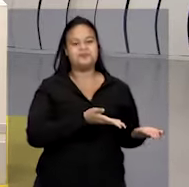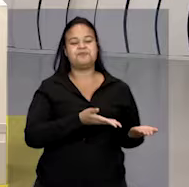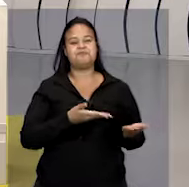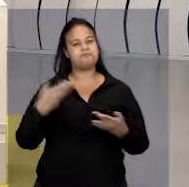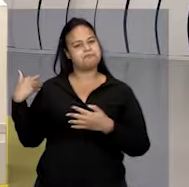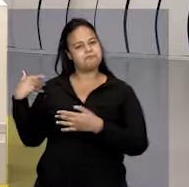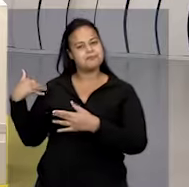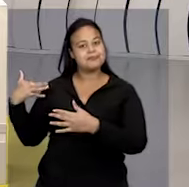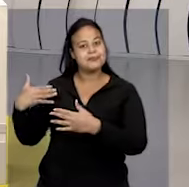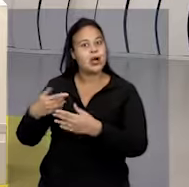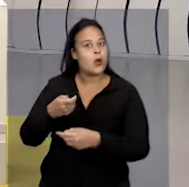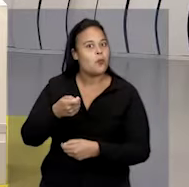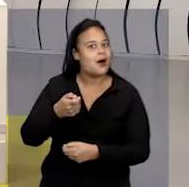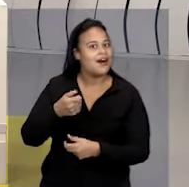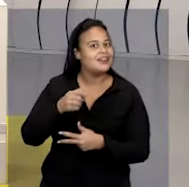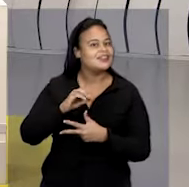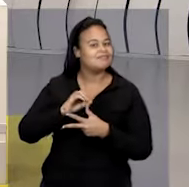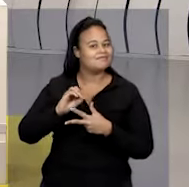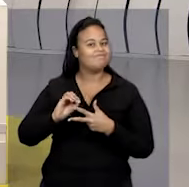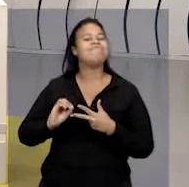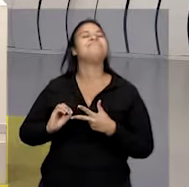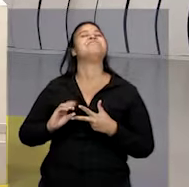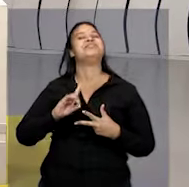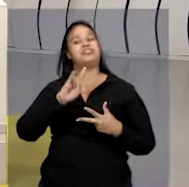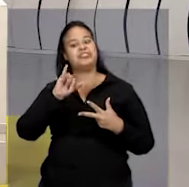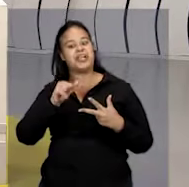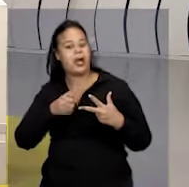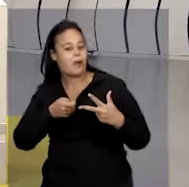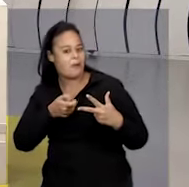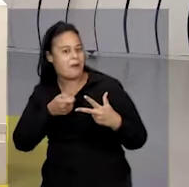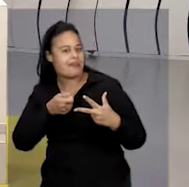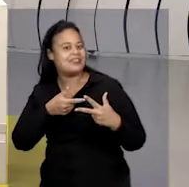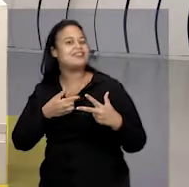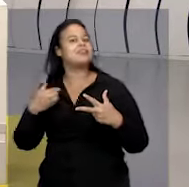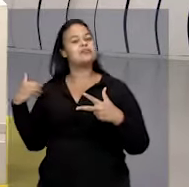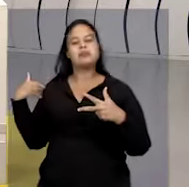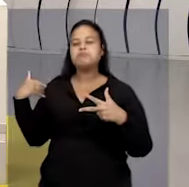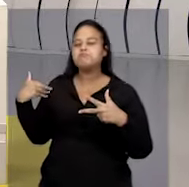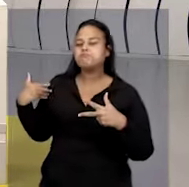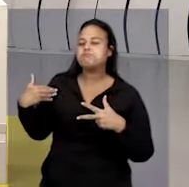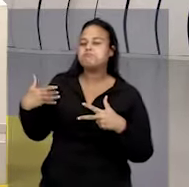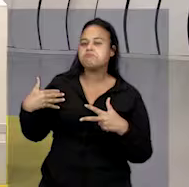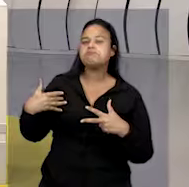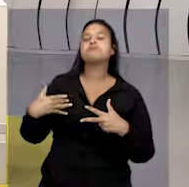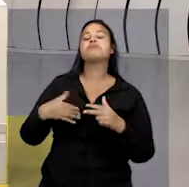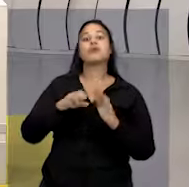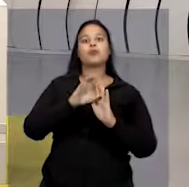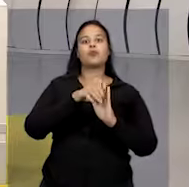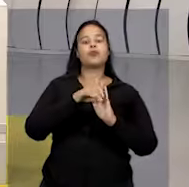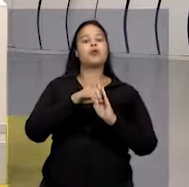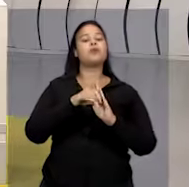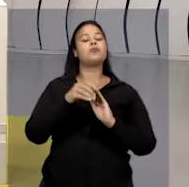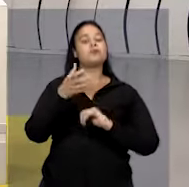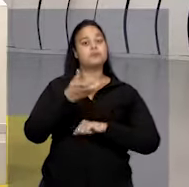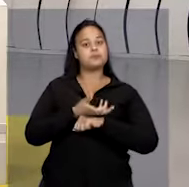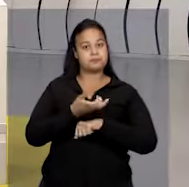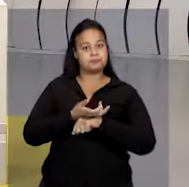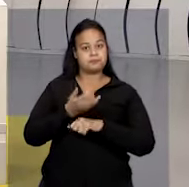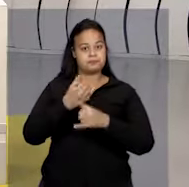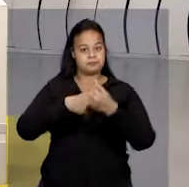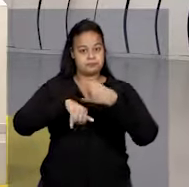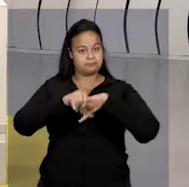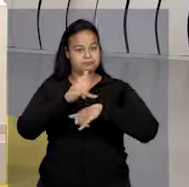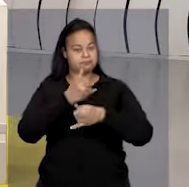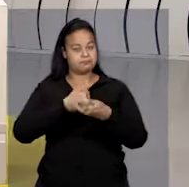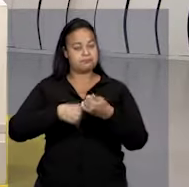caminhada. Está se aproximando o exame, hein? Está chegando o dia e nós vamos caminhando aí em mais um conteúdo de Química. Sou